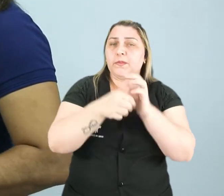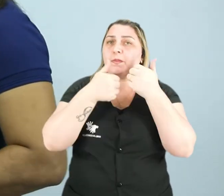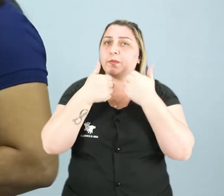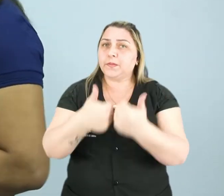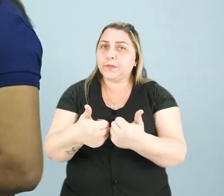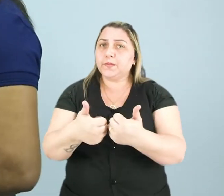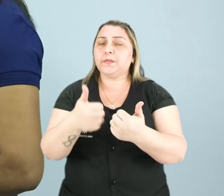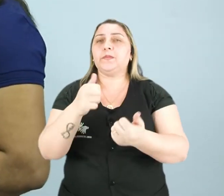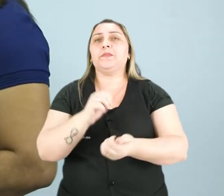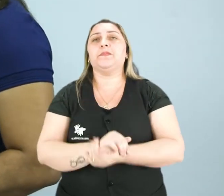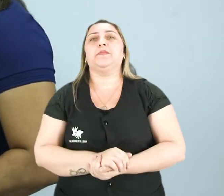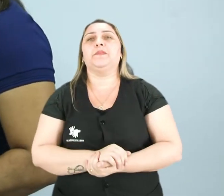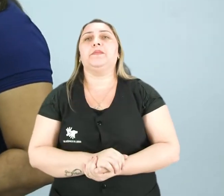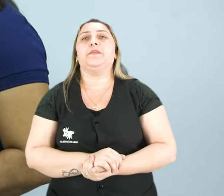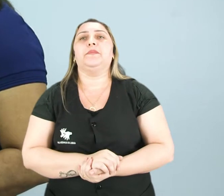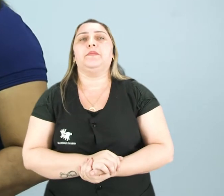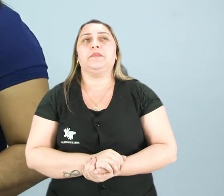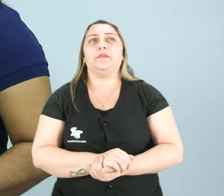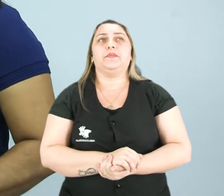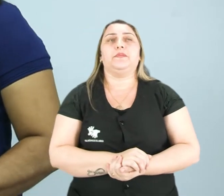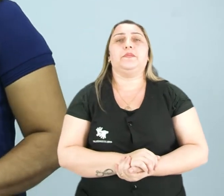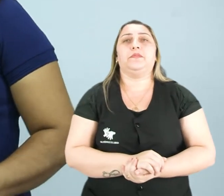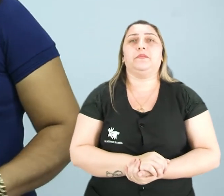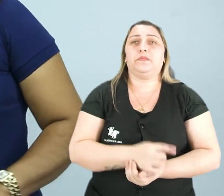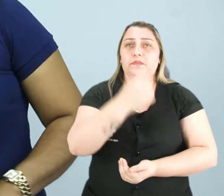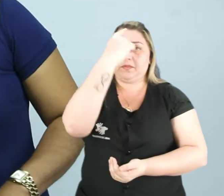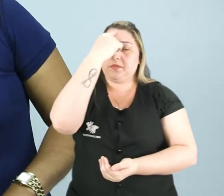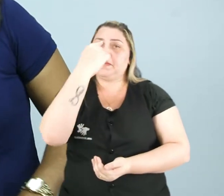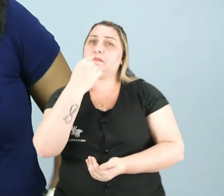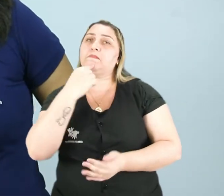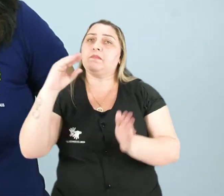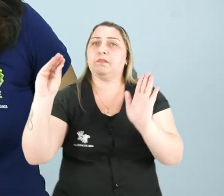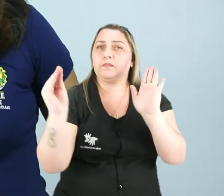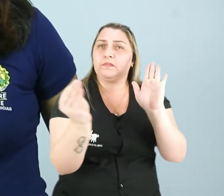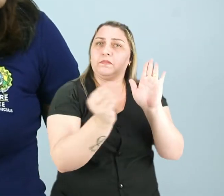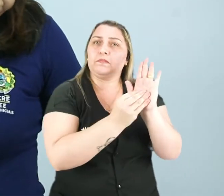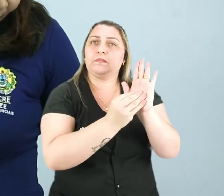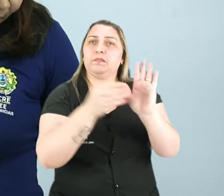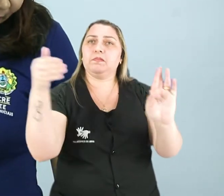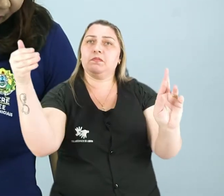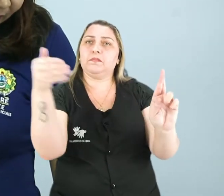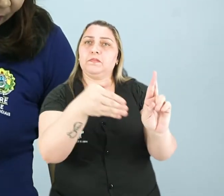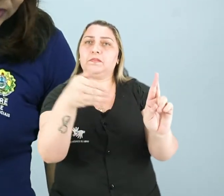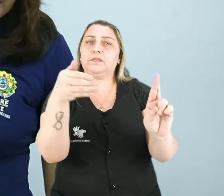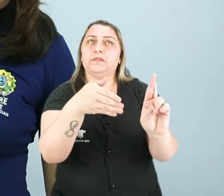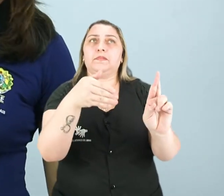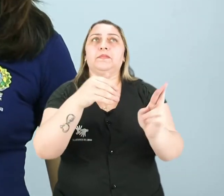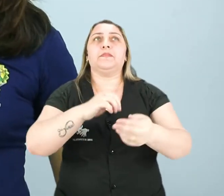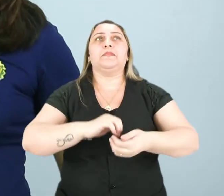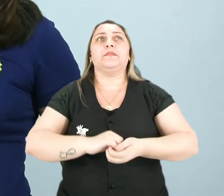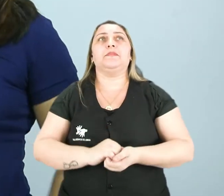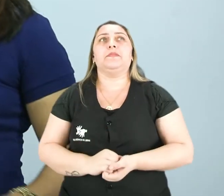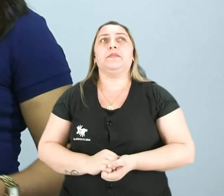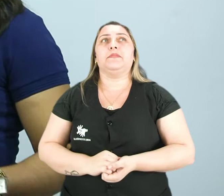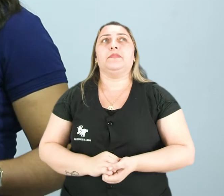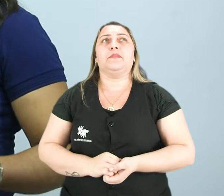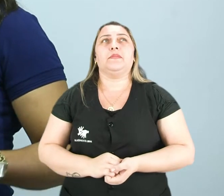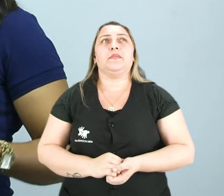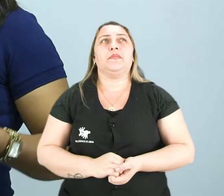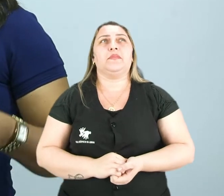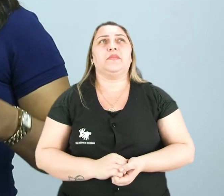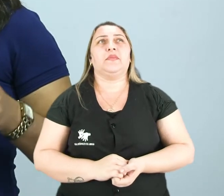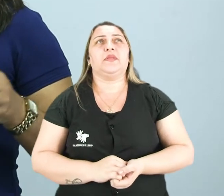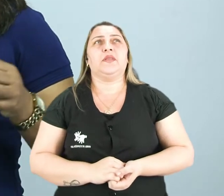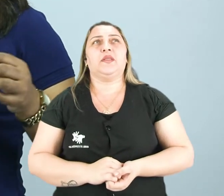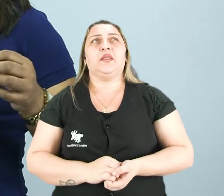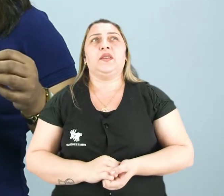bom? Então, aqui nós vamos colocar a imagem que representa, tá bom? Então, vamos lá. Eu